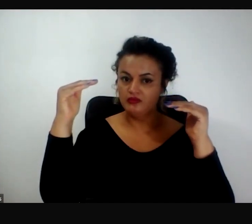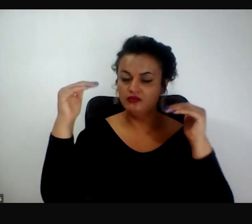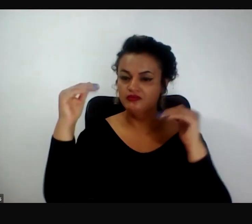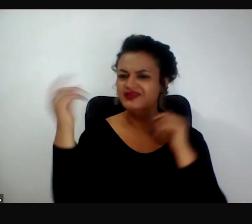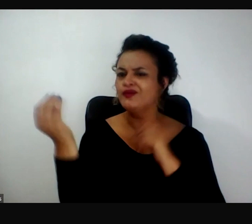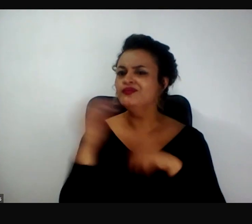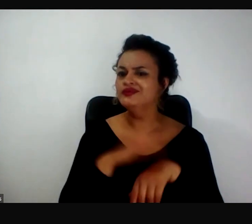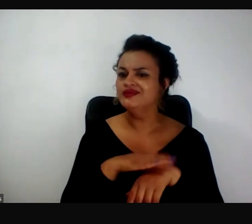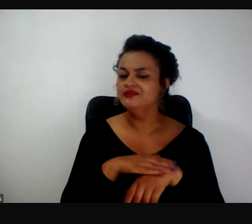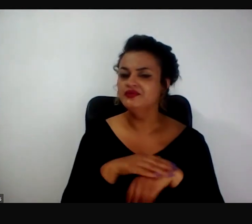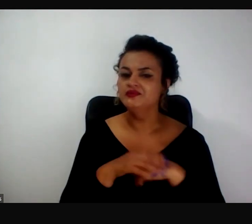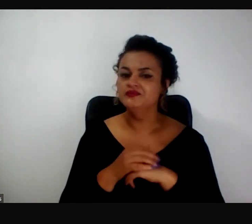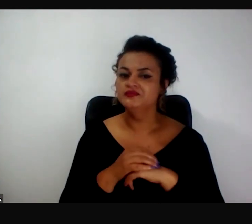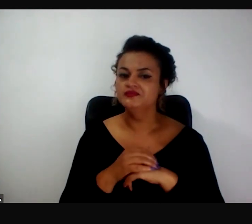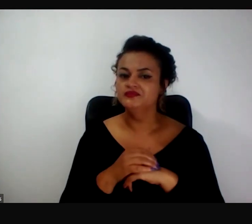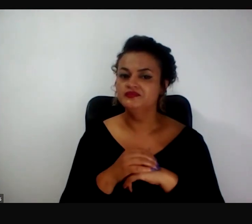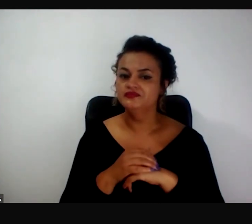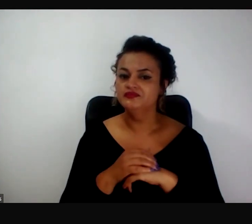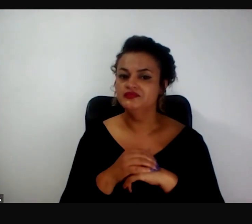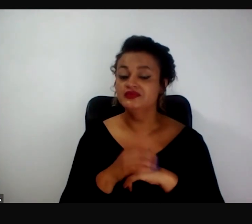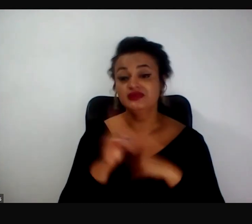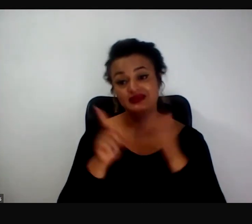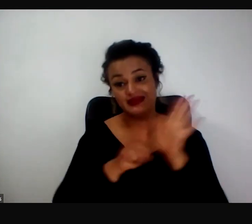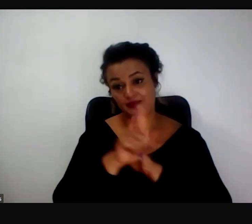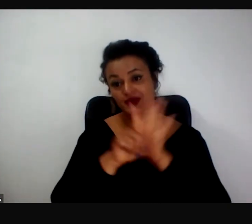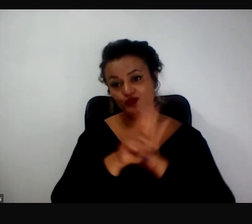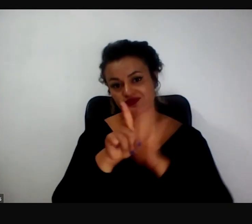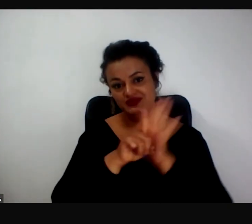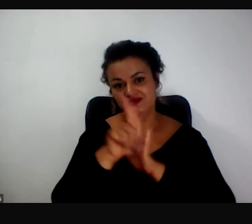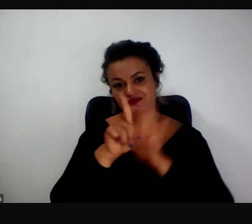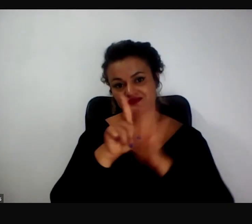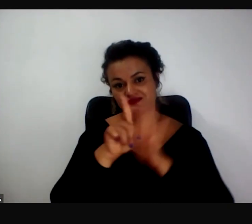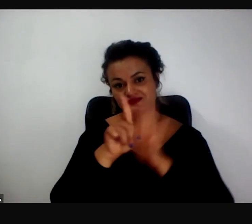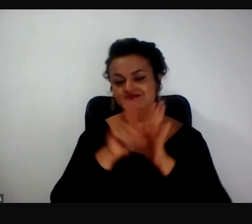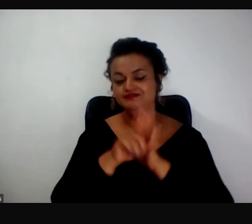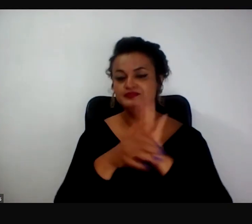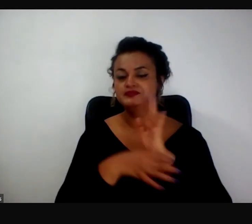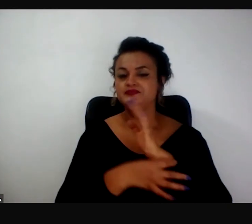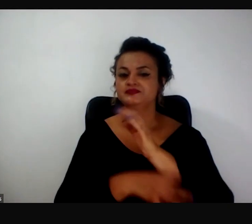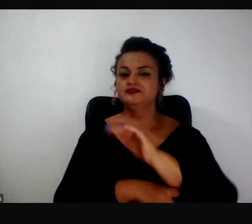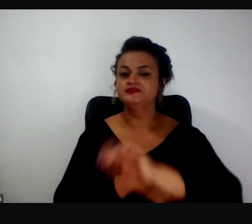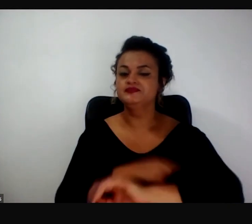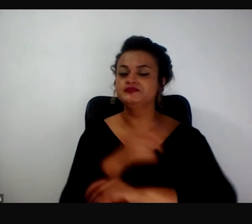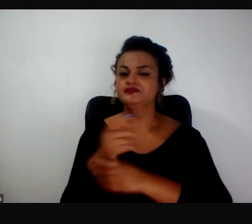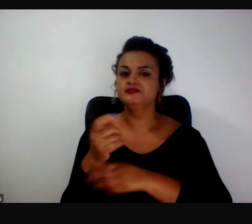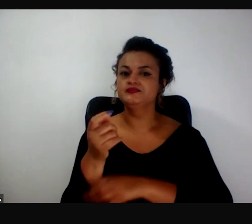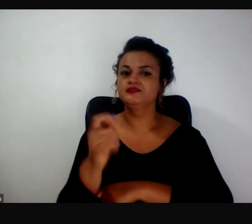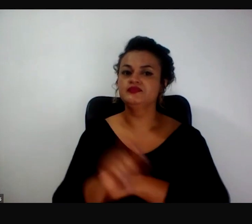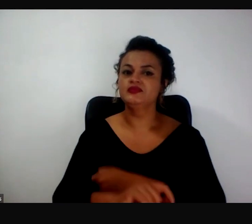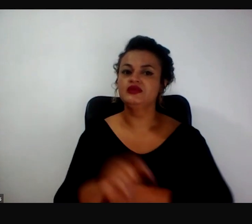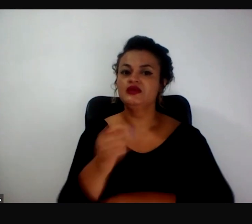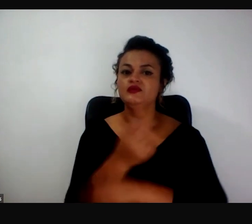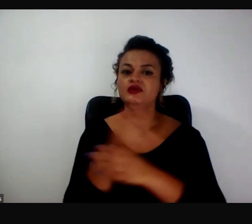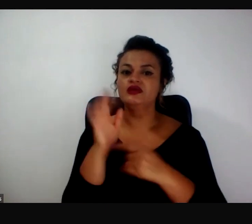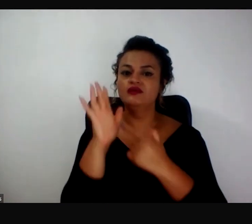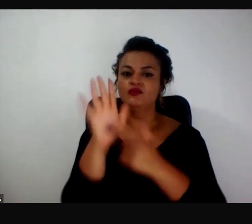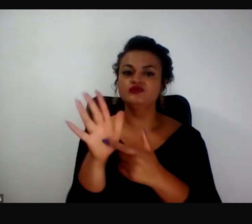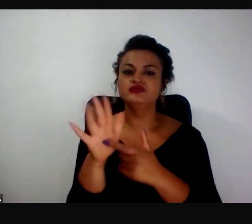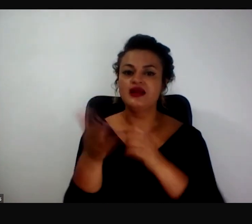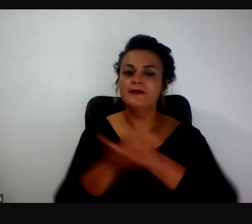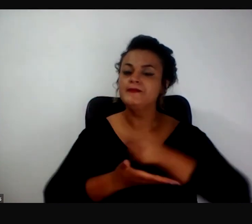senhor vai ver a quantidade de perguntas. Bom, então, mas queria mostrar aquela que deixamos ao